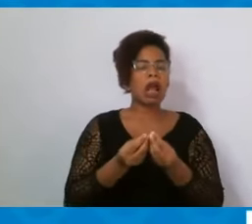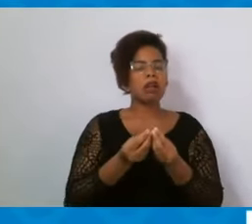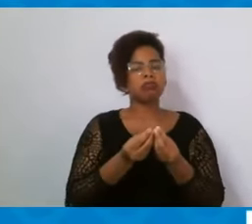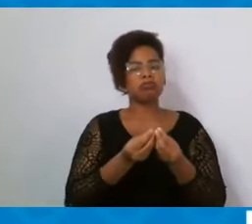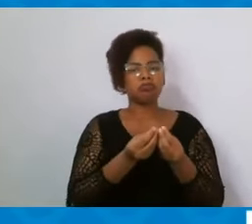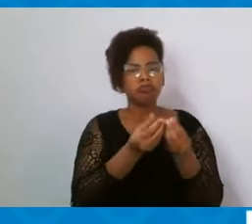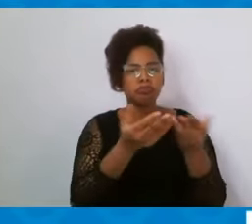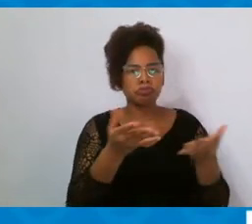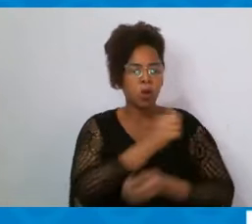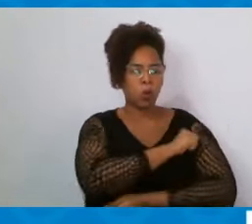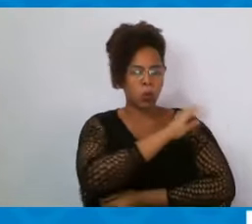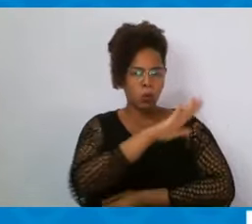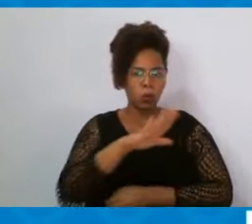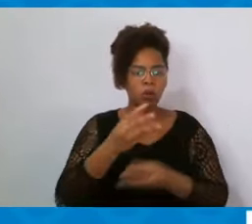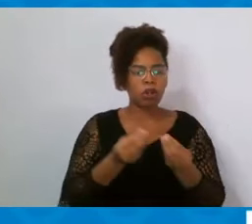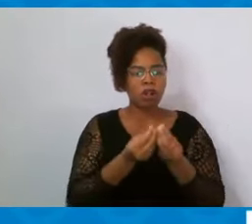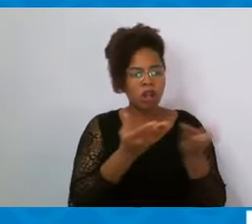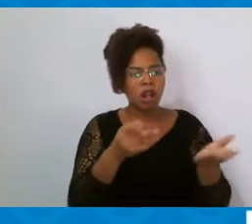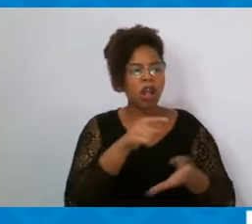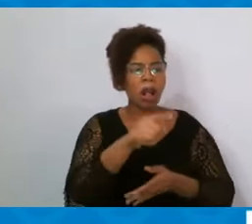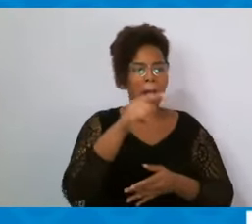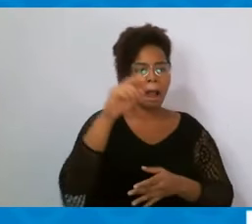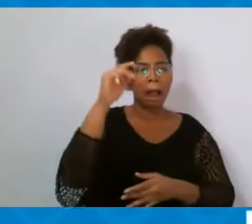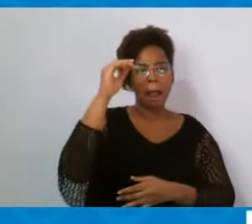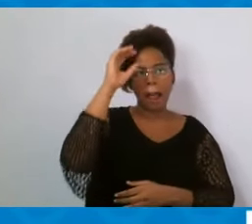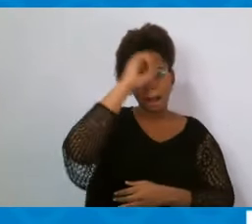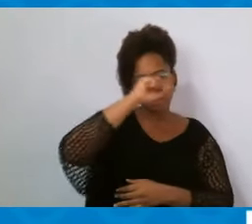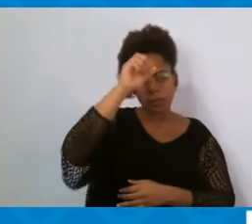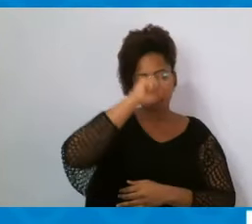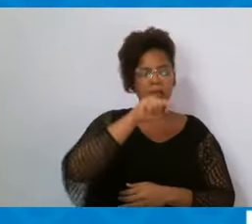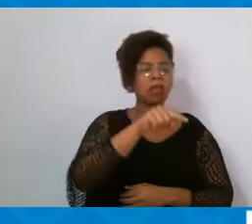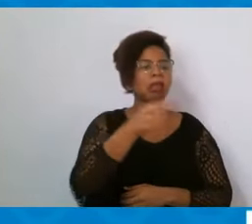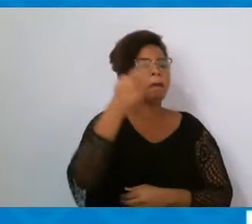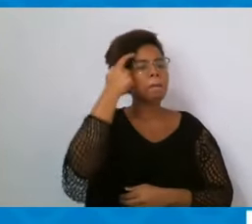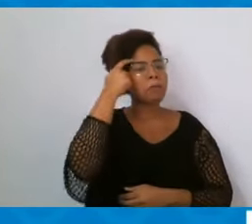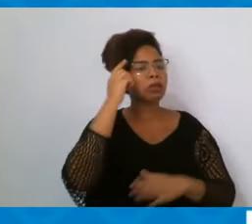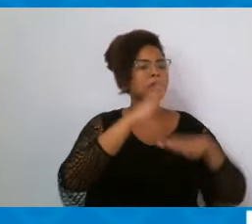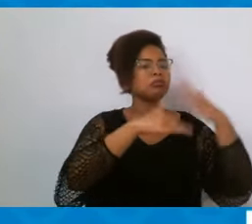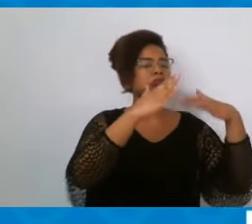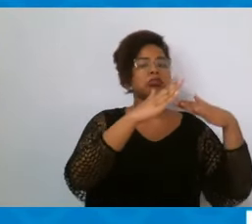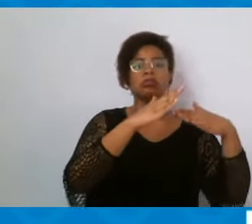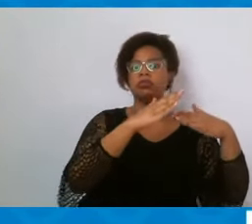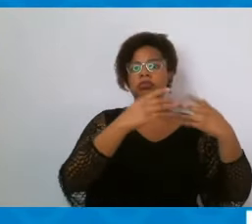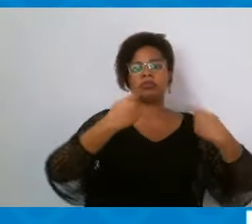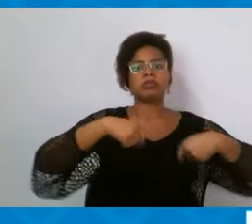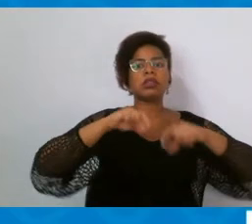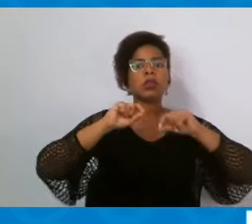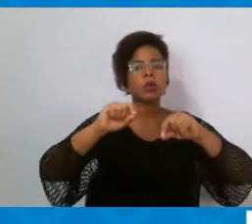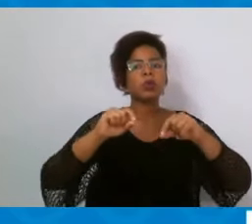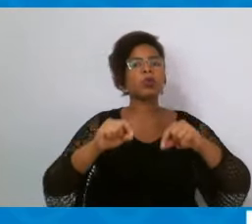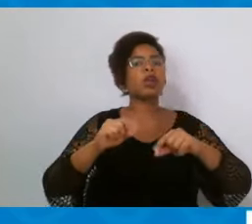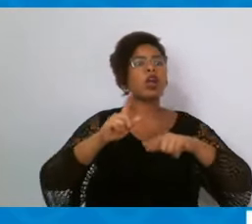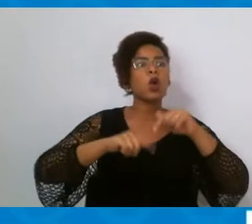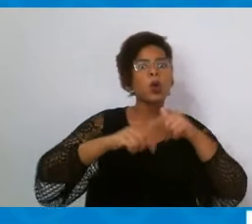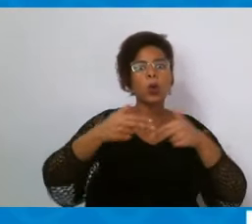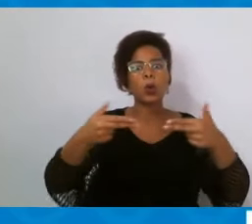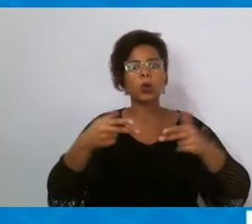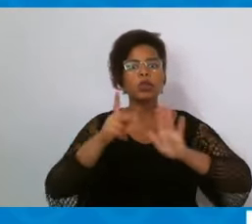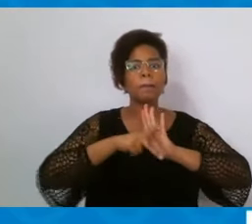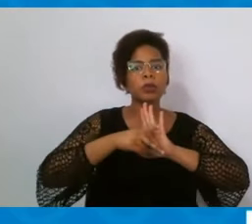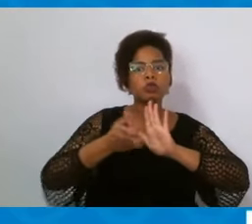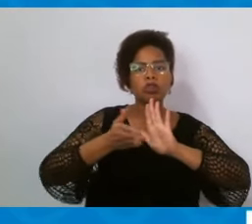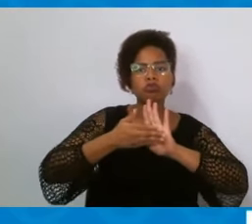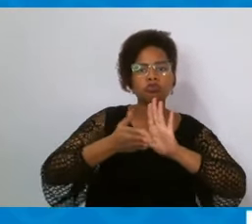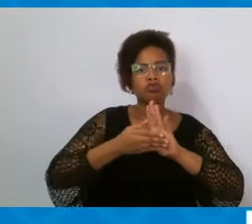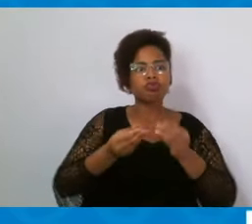ele fazer. No contexto de realizar algo que o pensamento será requerido